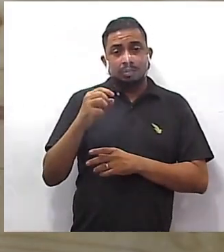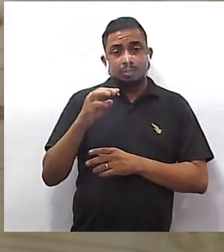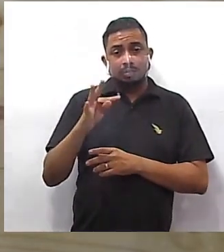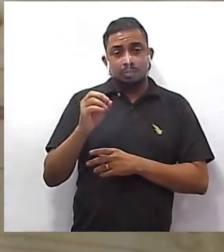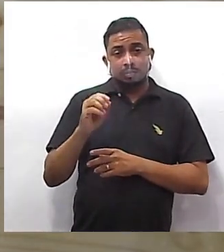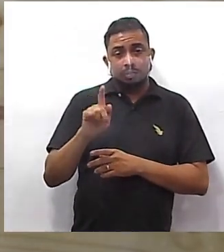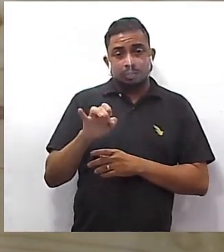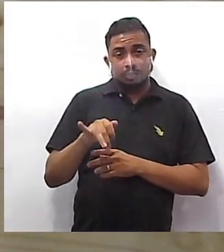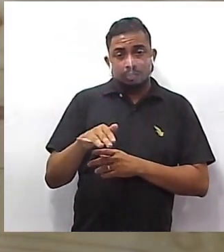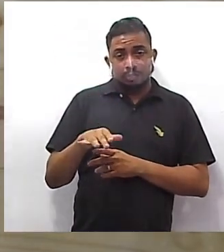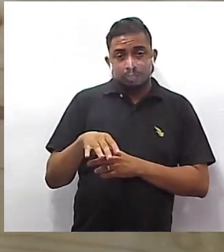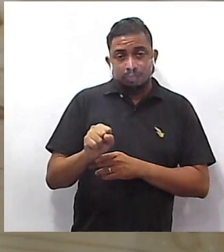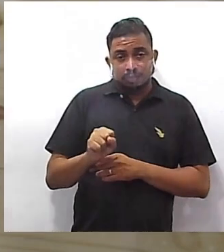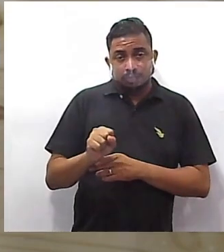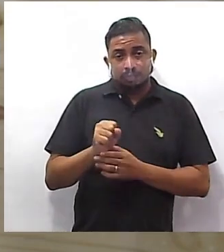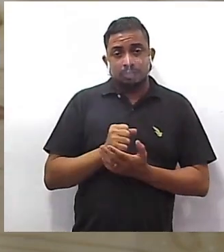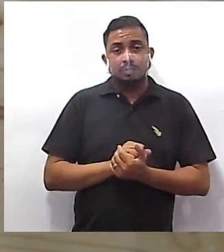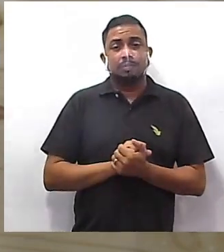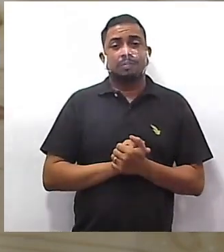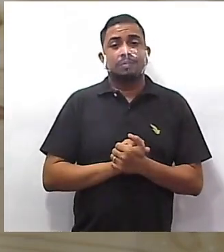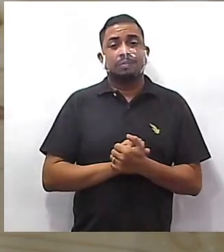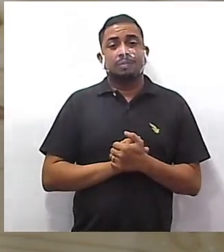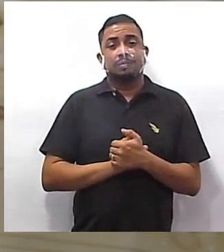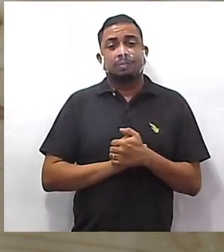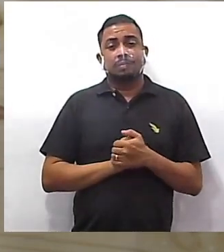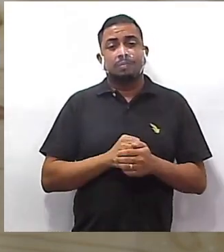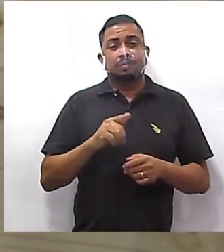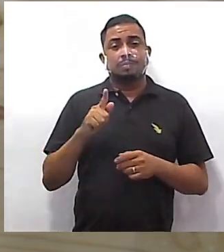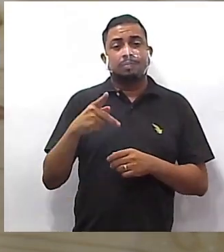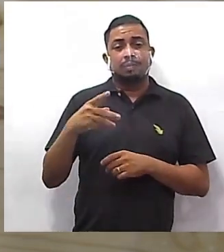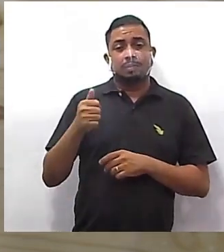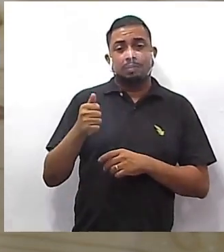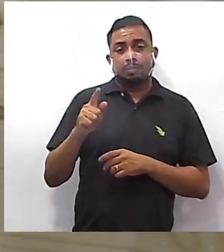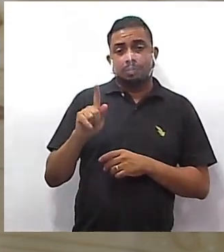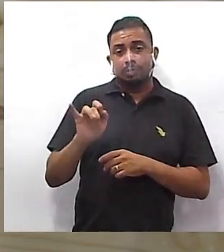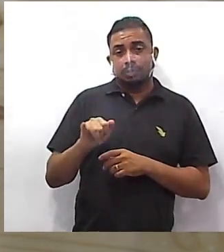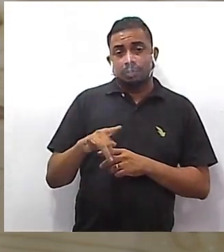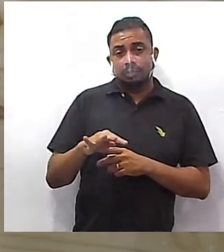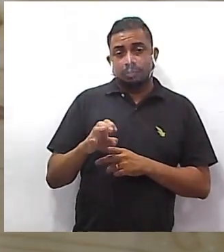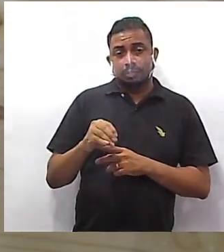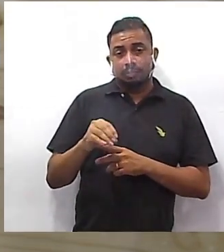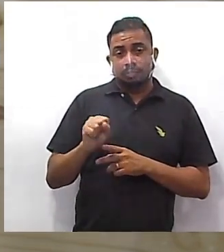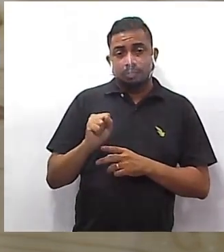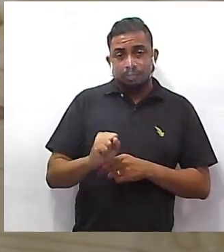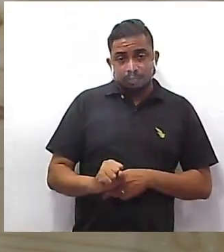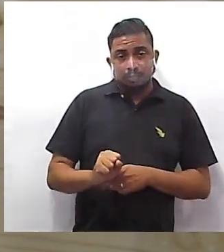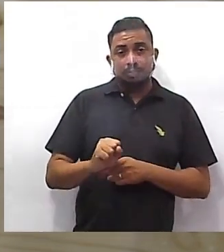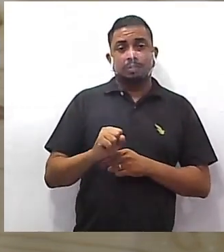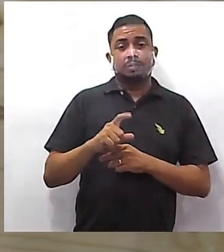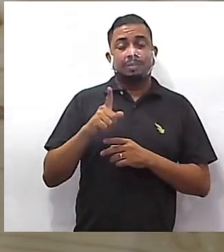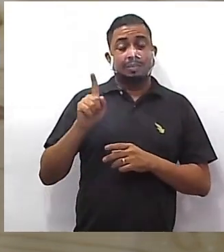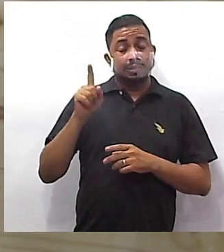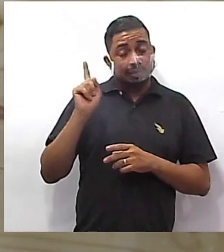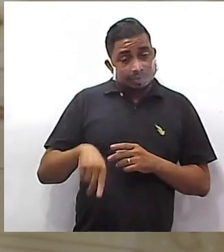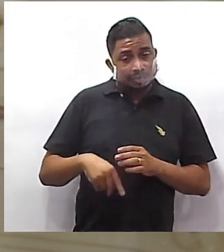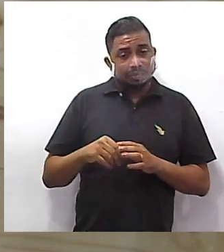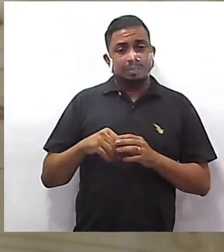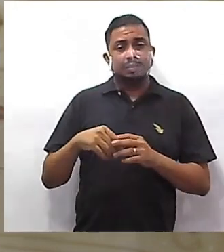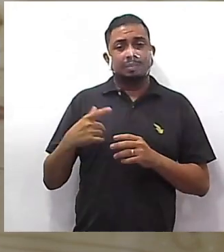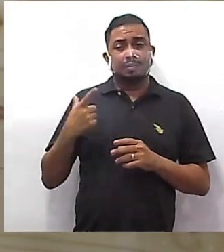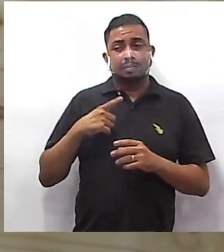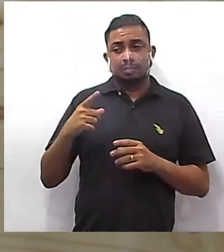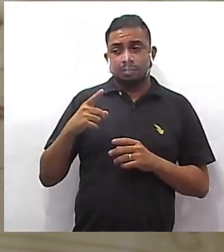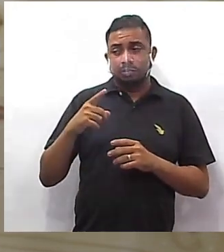então patógenos, micro-organismos patogênicos, são aqueles que são nocivos à